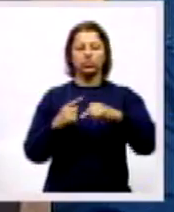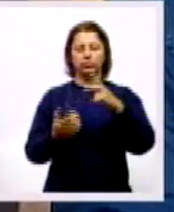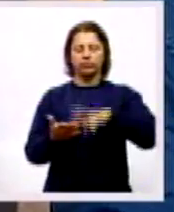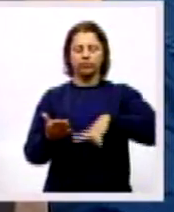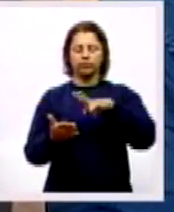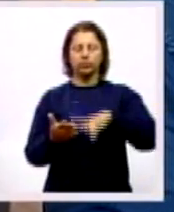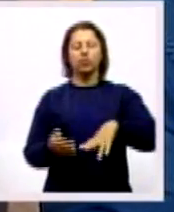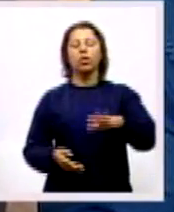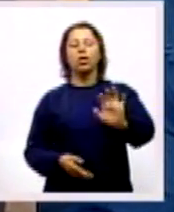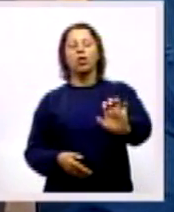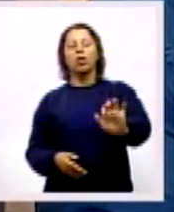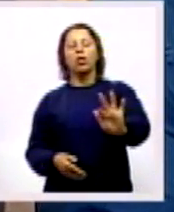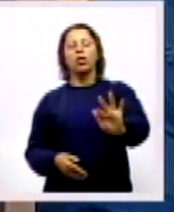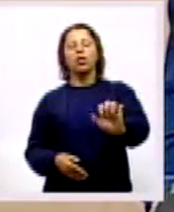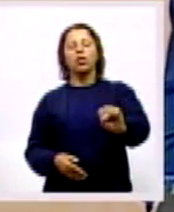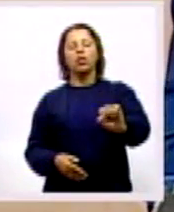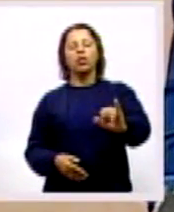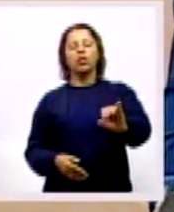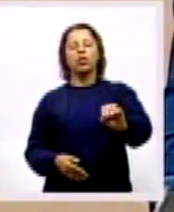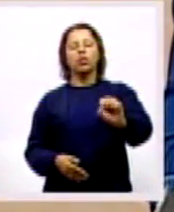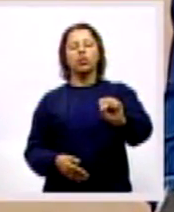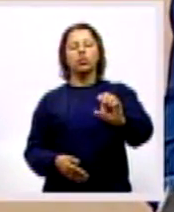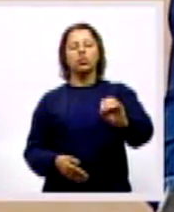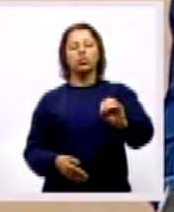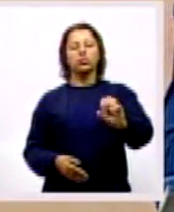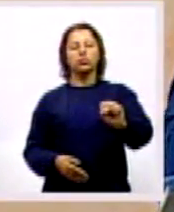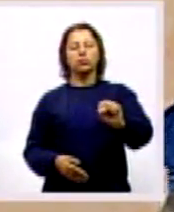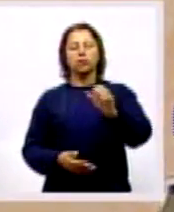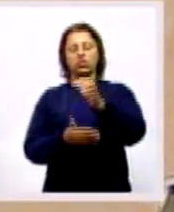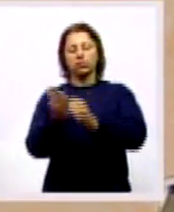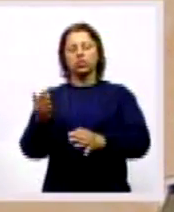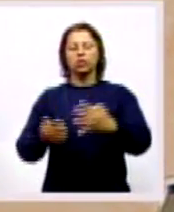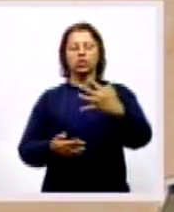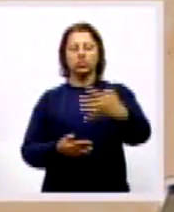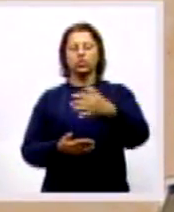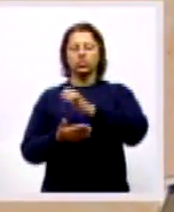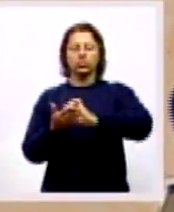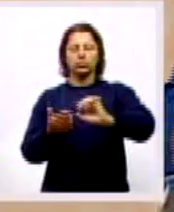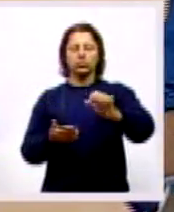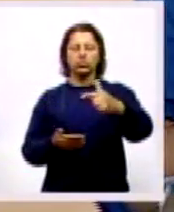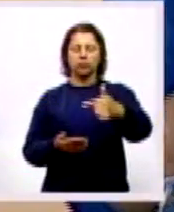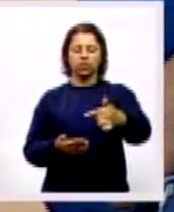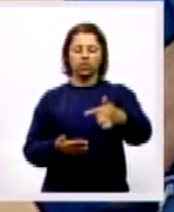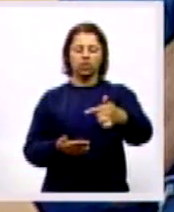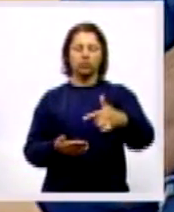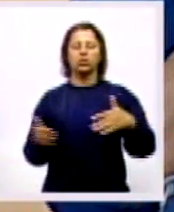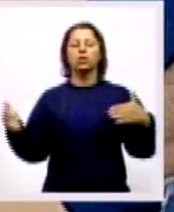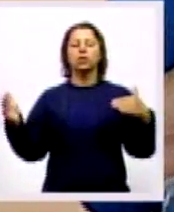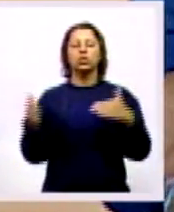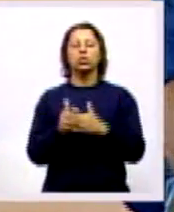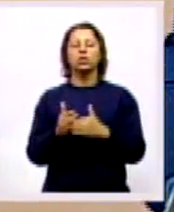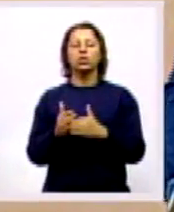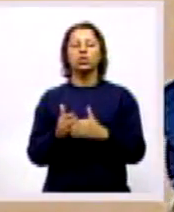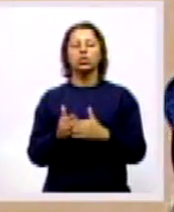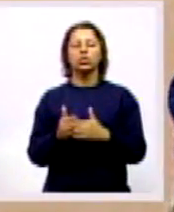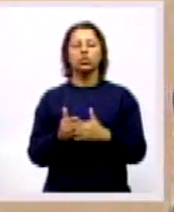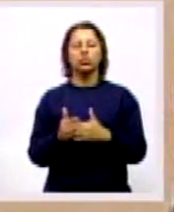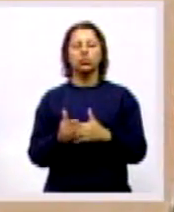Efésios capítulo 4, versículo 17 em diante.